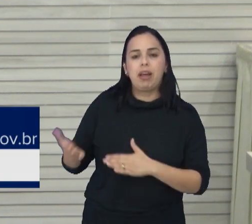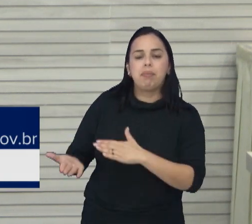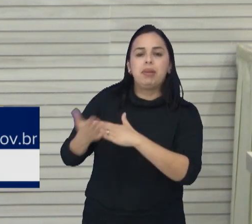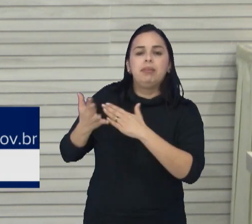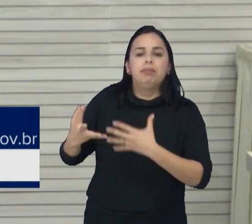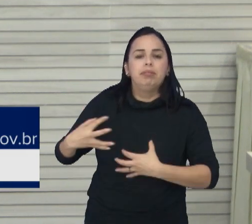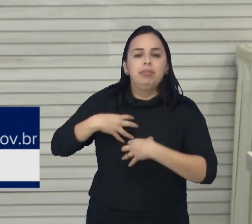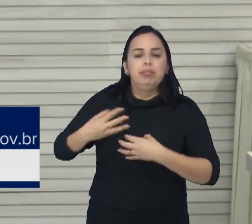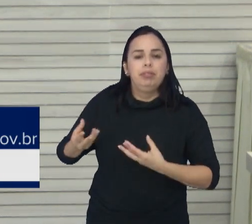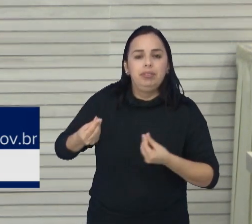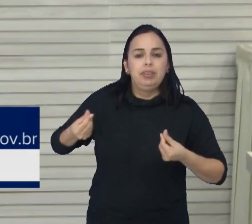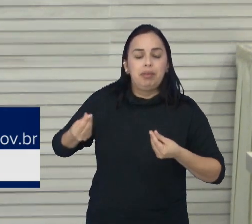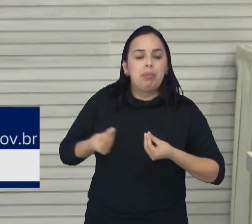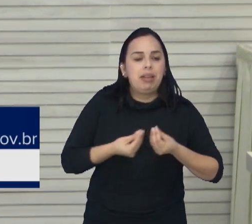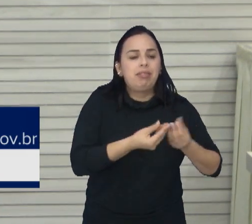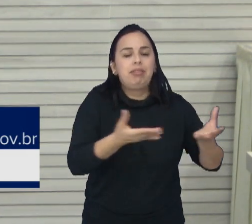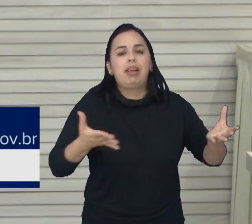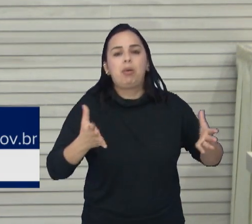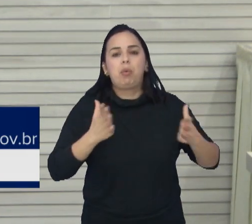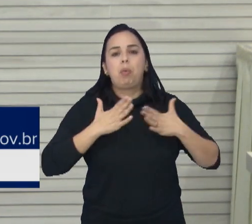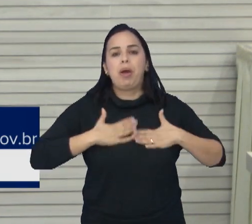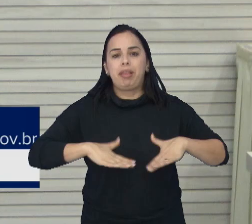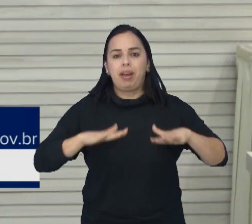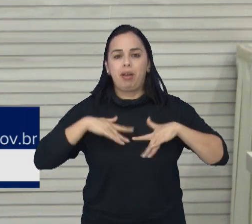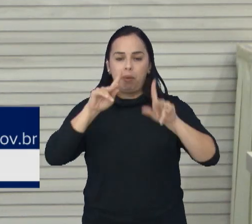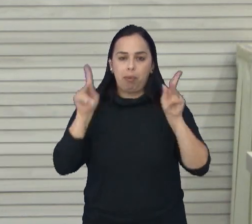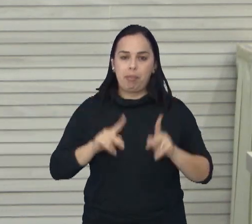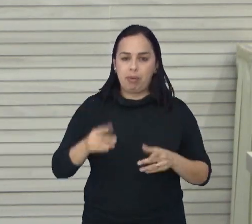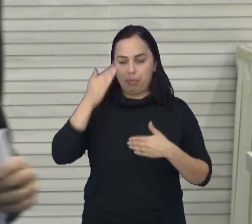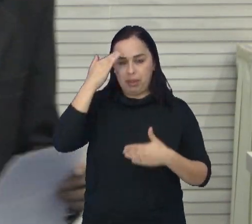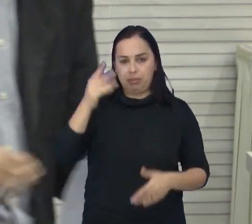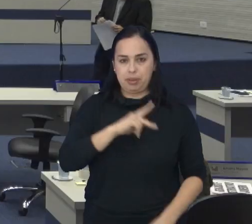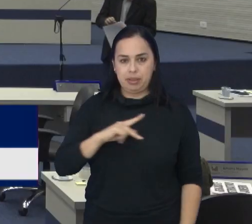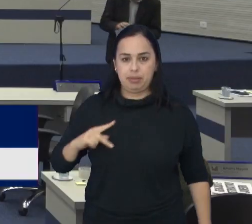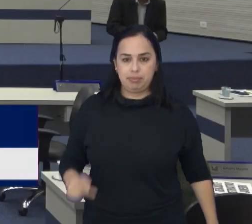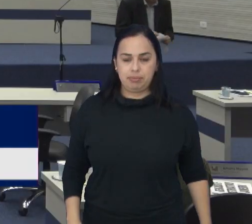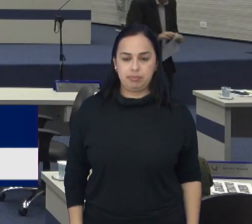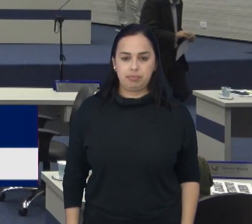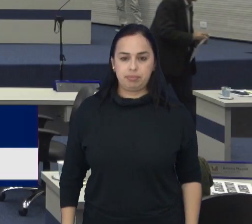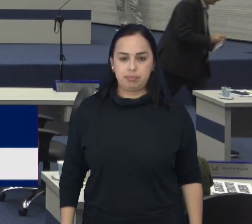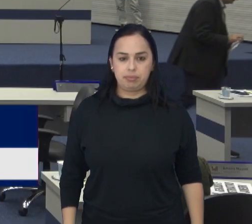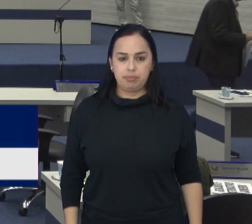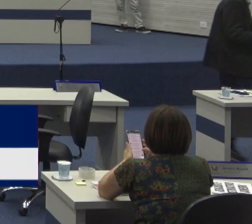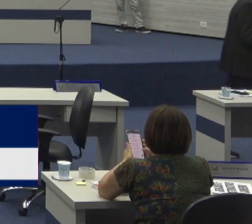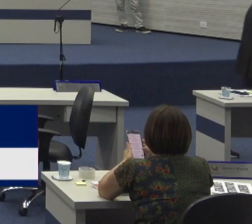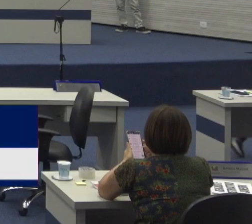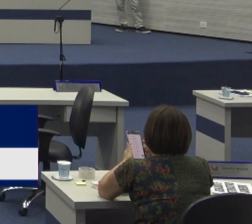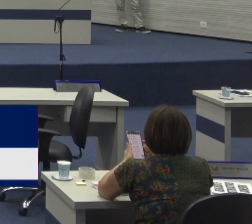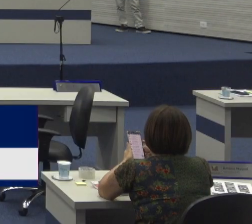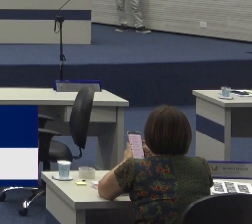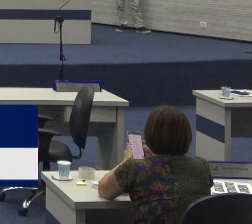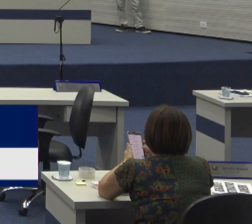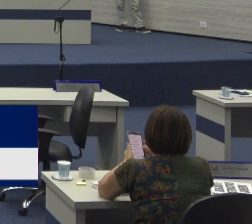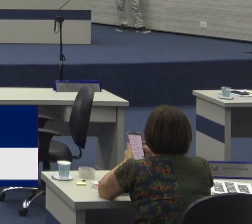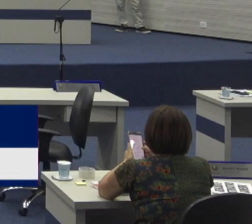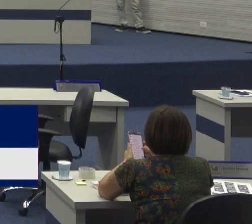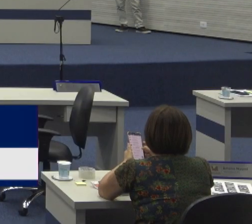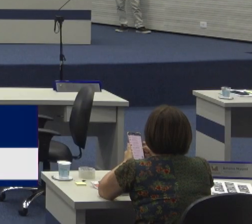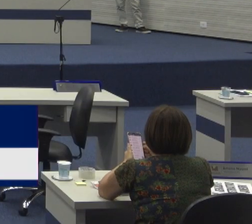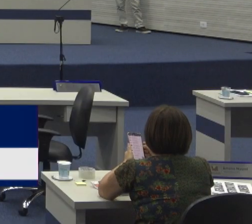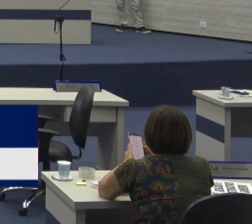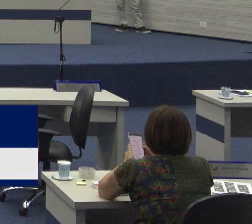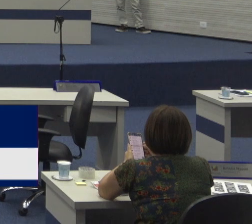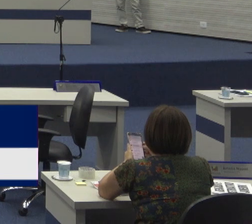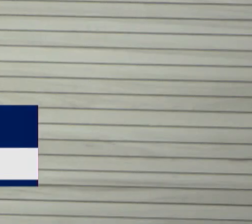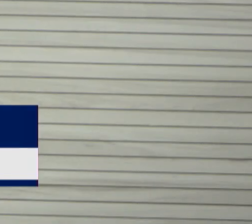trazer uma tranquilidade para os autistas e seus familiares. Obrigado, presidente. Com a palavra, a vereadora Dulce Rita. Senhor presidente, eu também